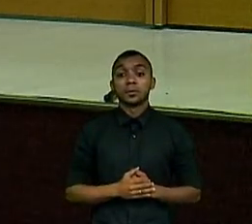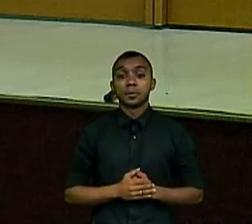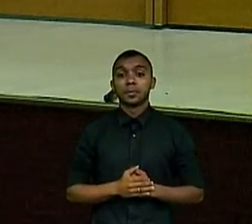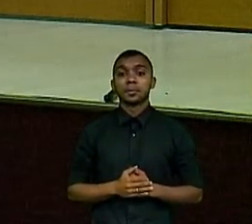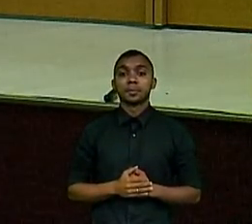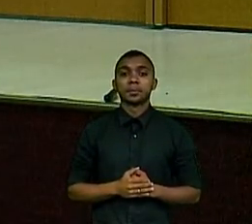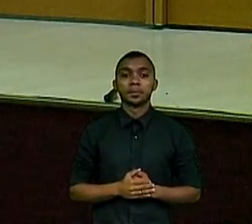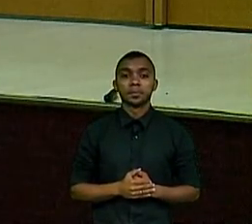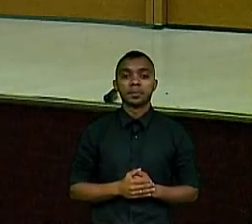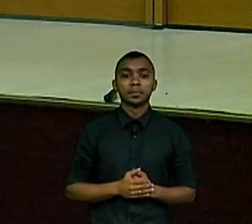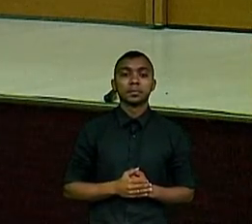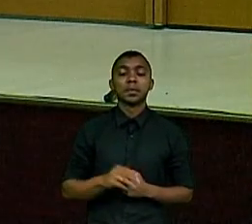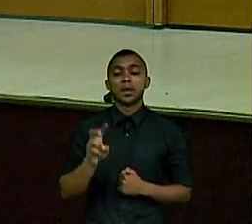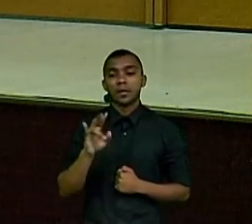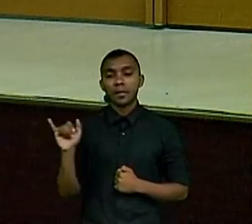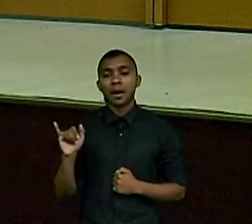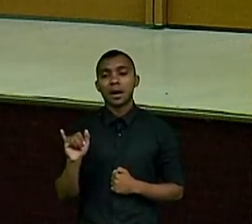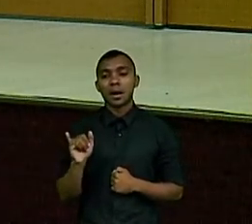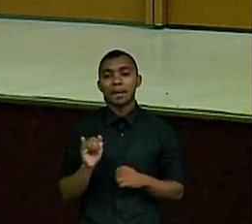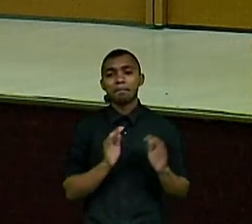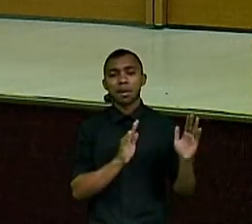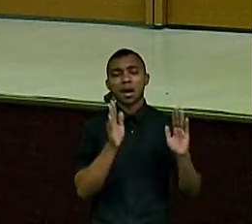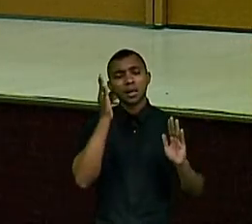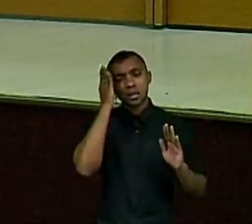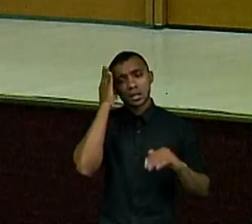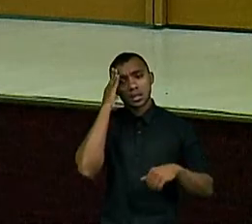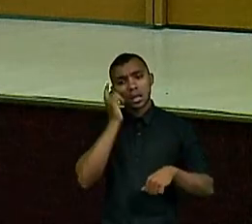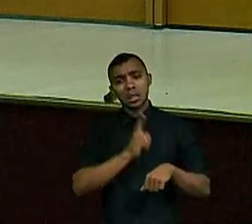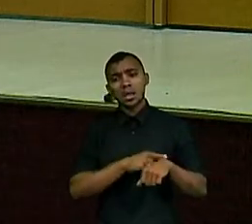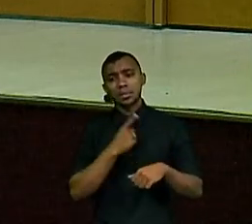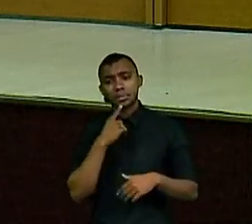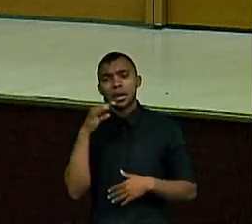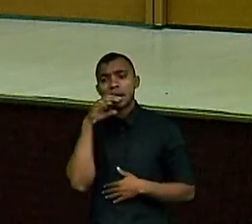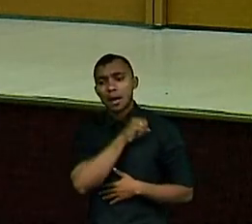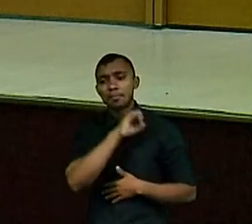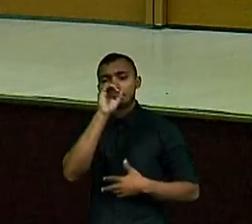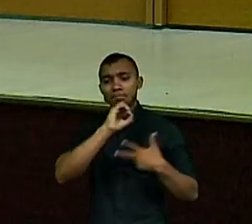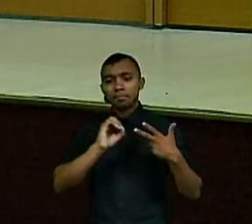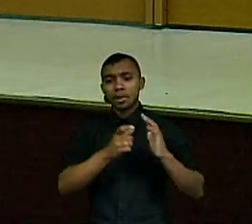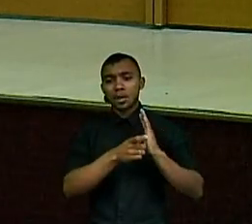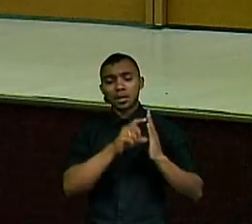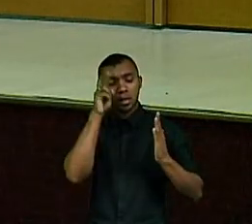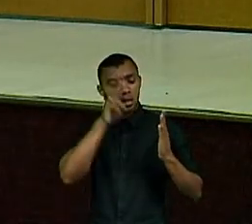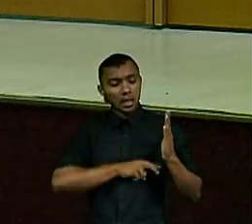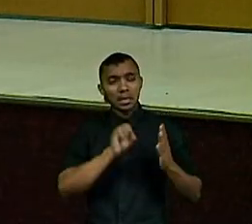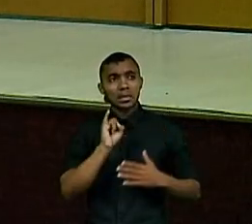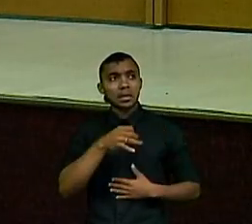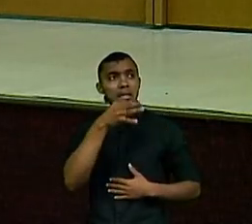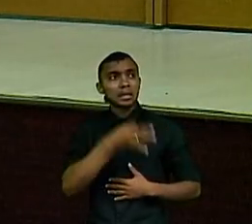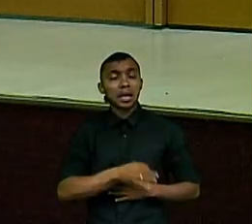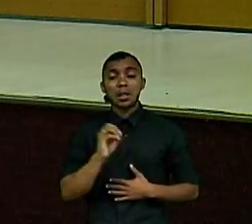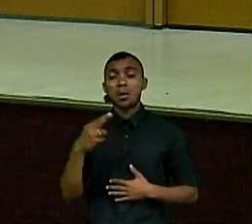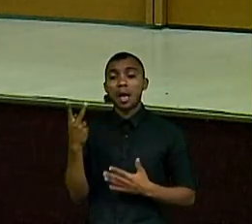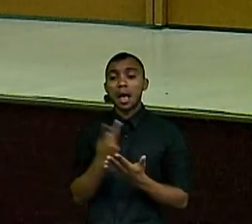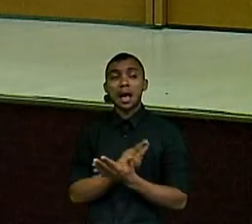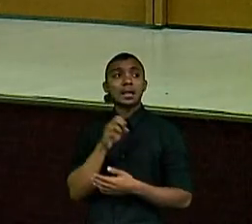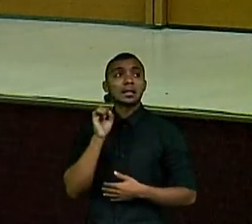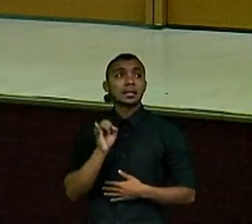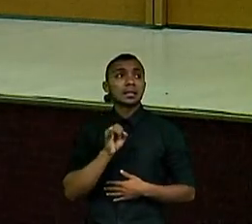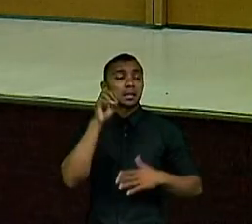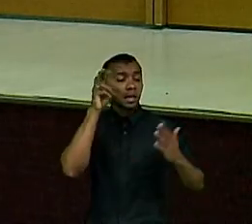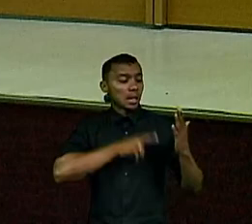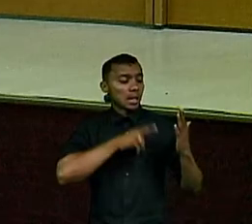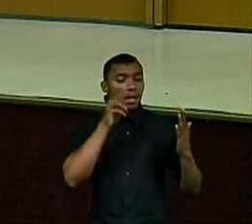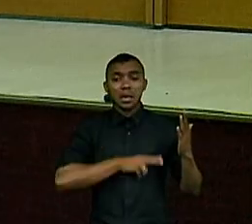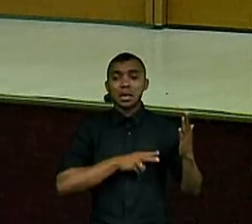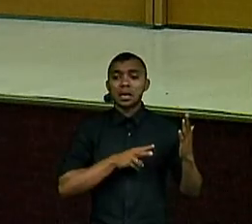valendo a questão por partes eu sei que o tempo é pouco neném mas vai vendo as partes estão certas se você ler diz tiram sua questão